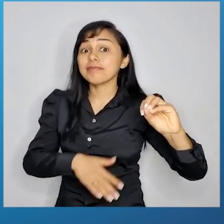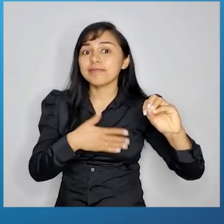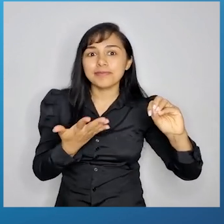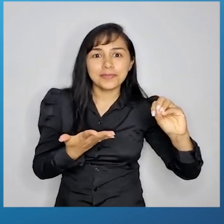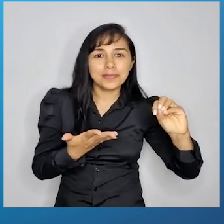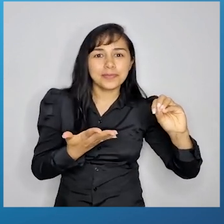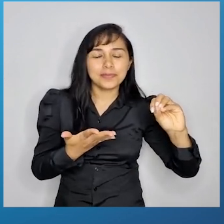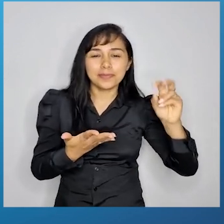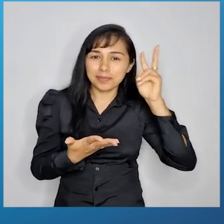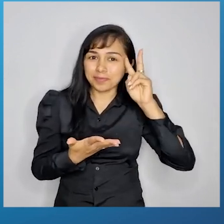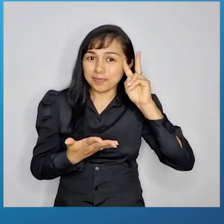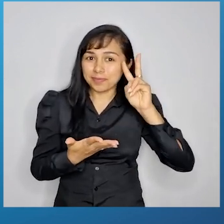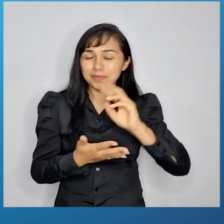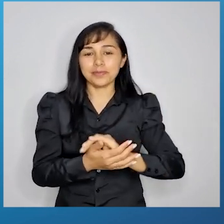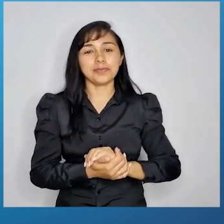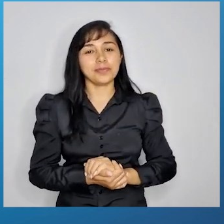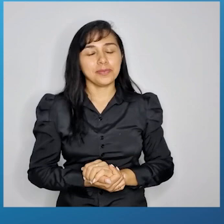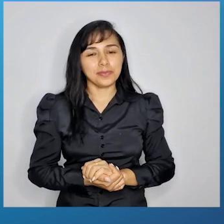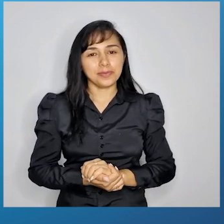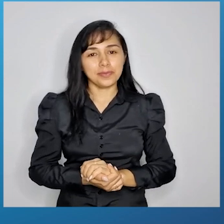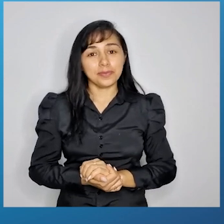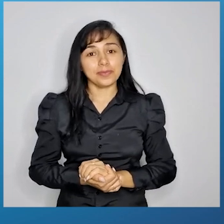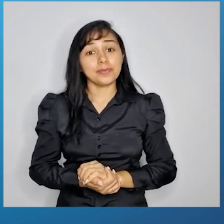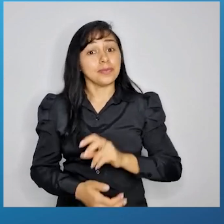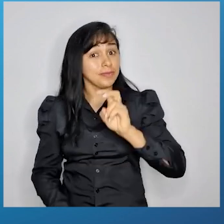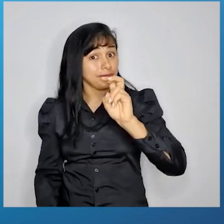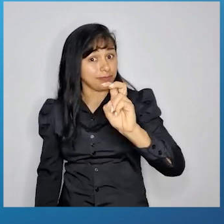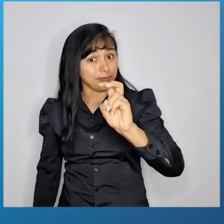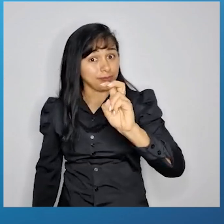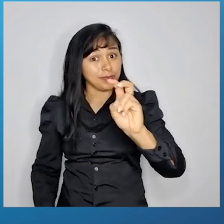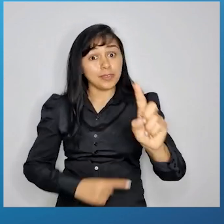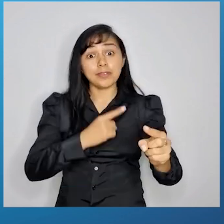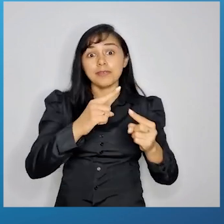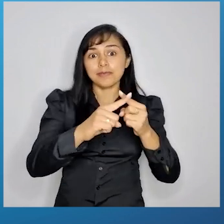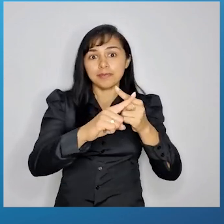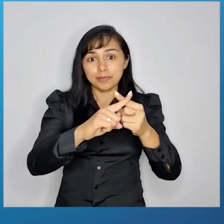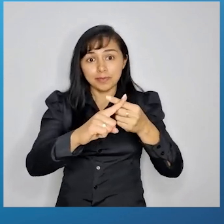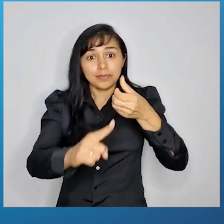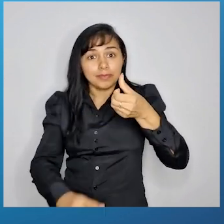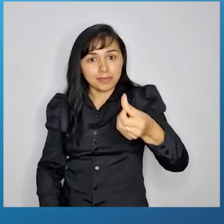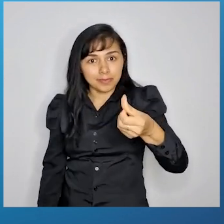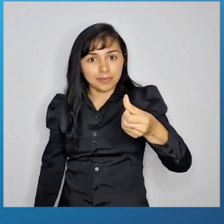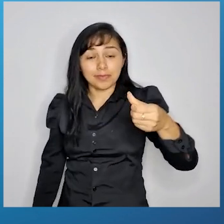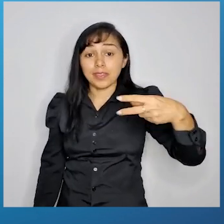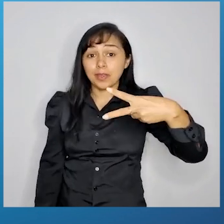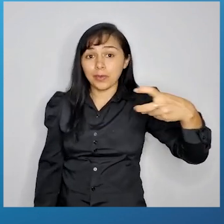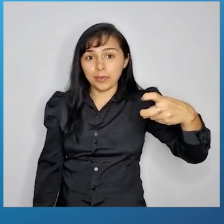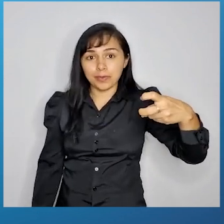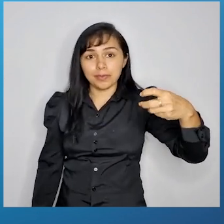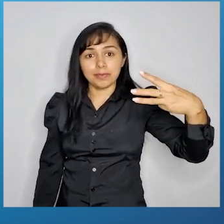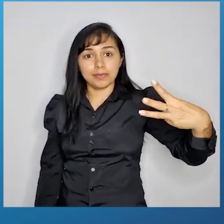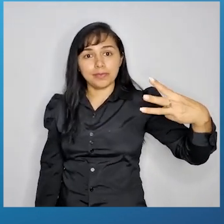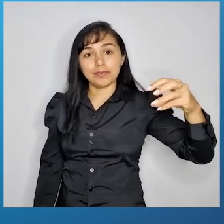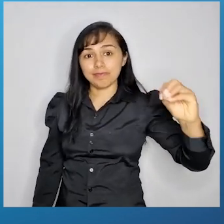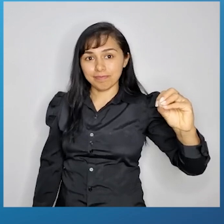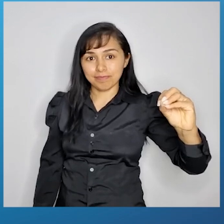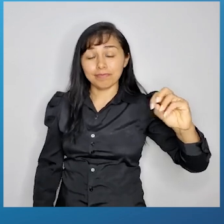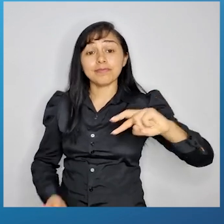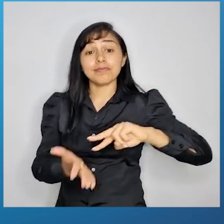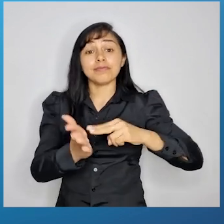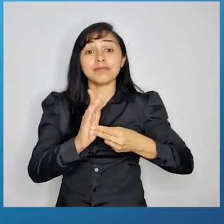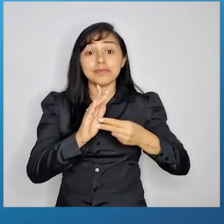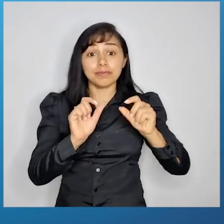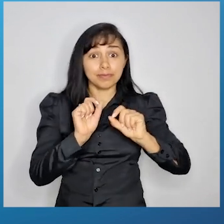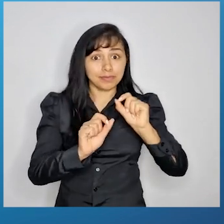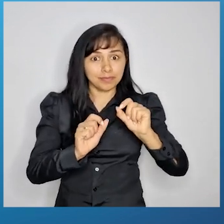30? Então, se você lembra bem, 5 vezes 6 é 30. Então, logo, aqui nós